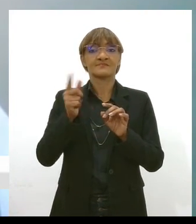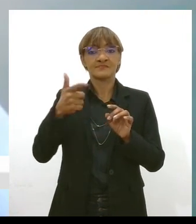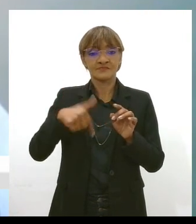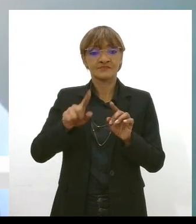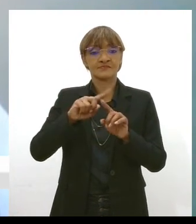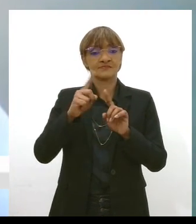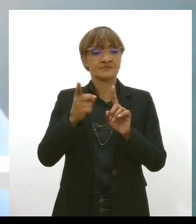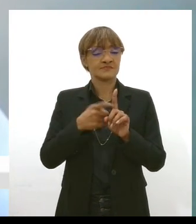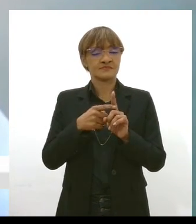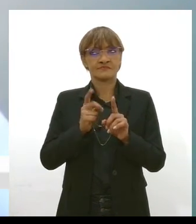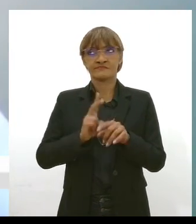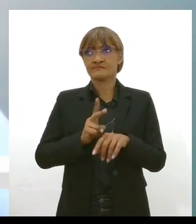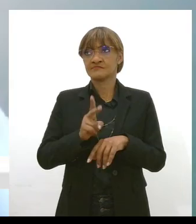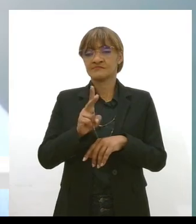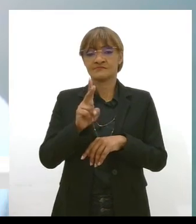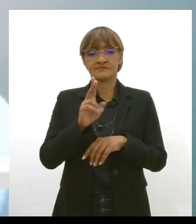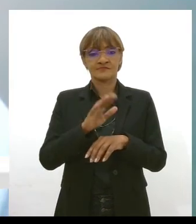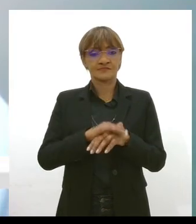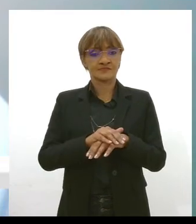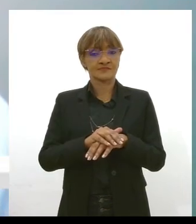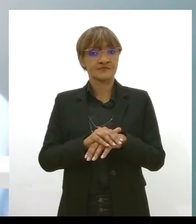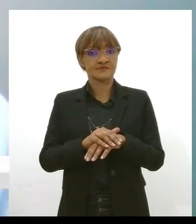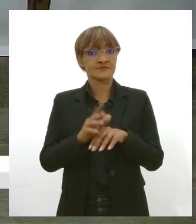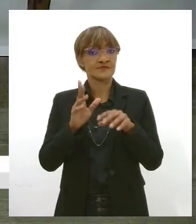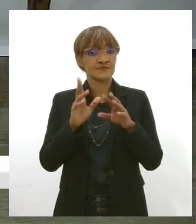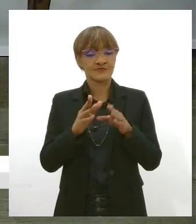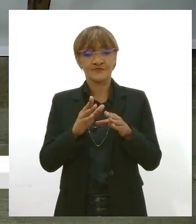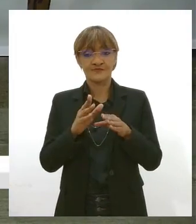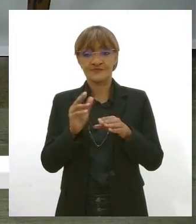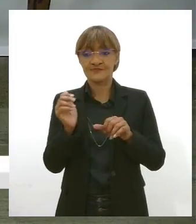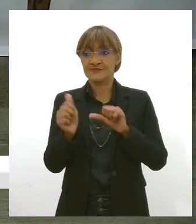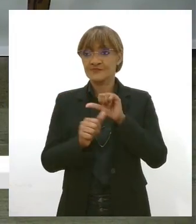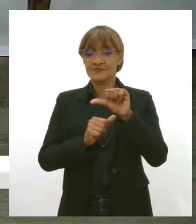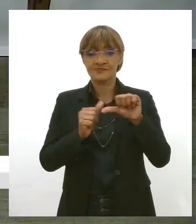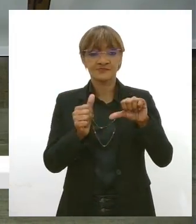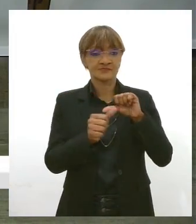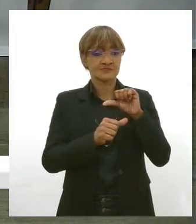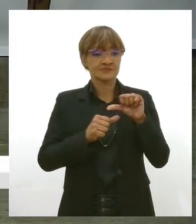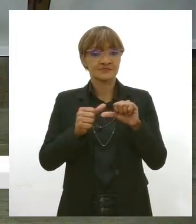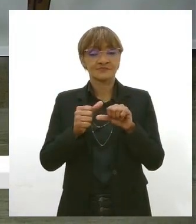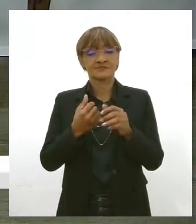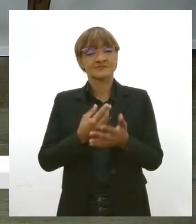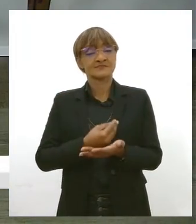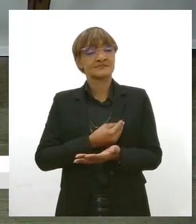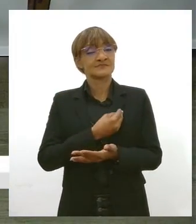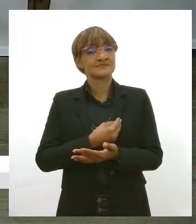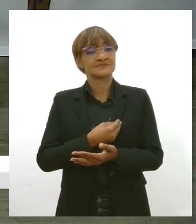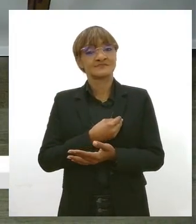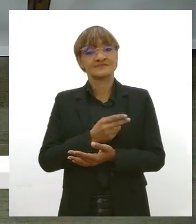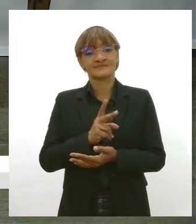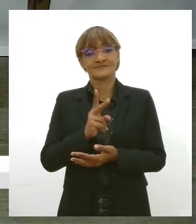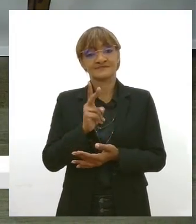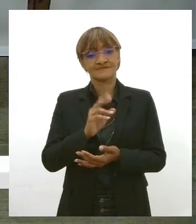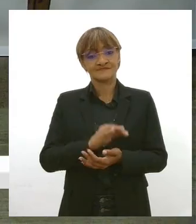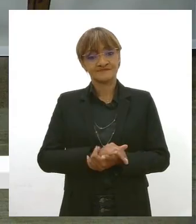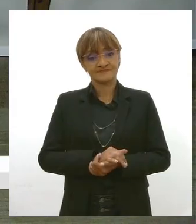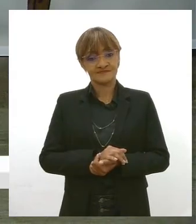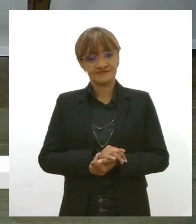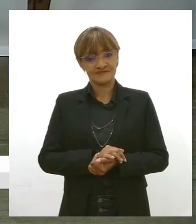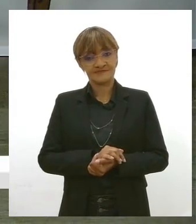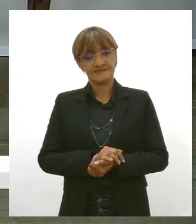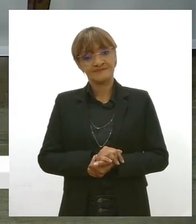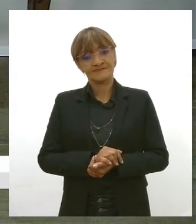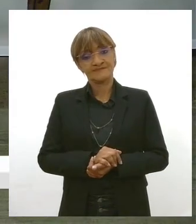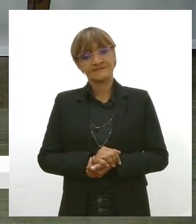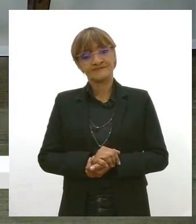ciclo constante no CAISME. Sim, é o ciclo da vida, né, Zaira? Exatamente. Zaira, eu queria te